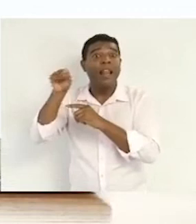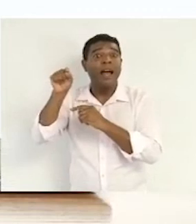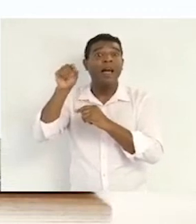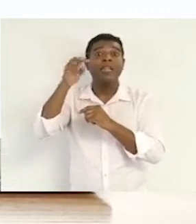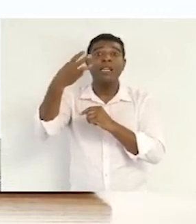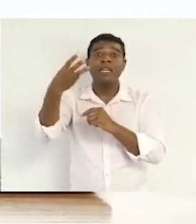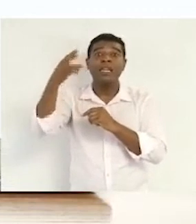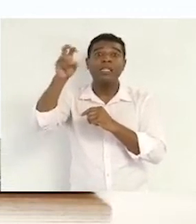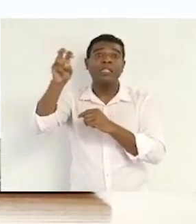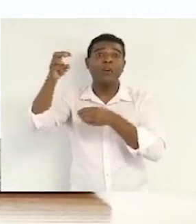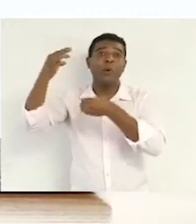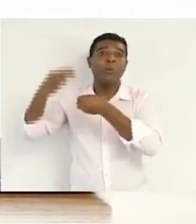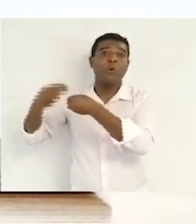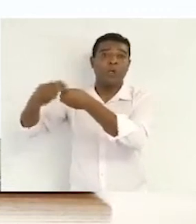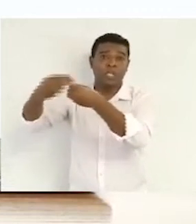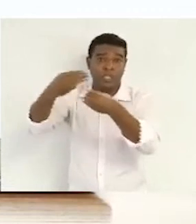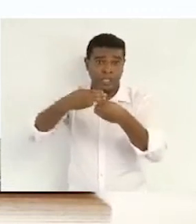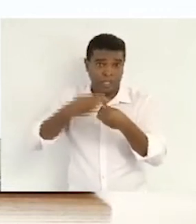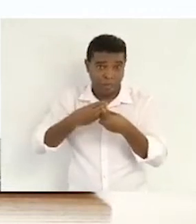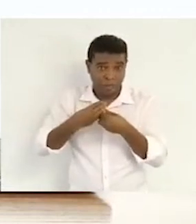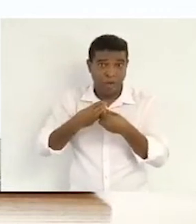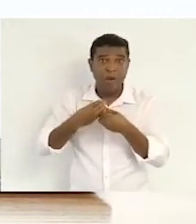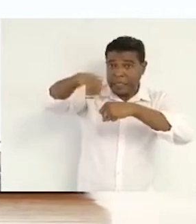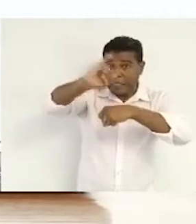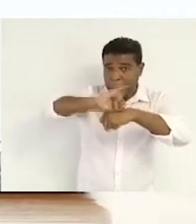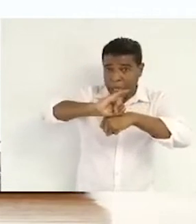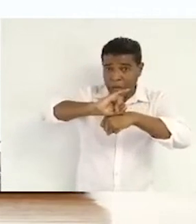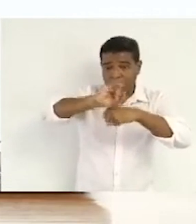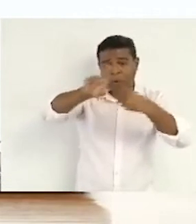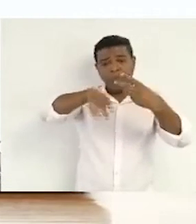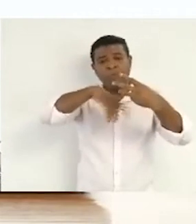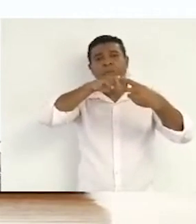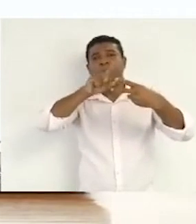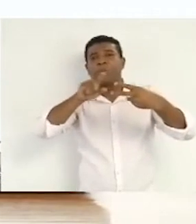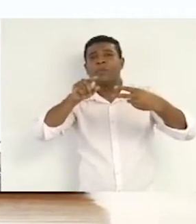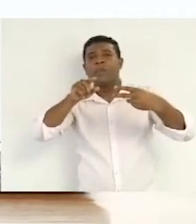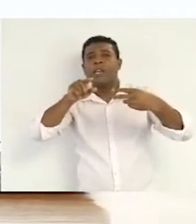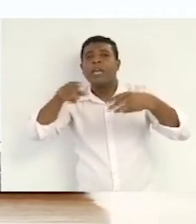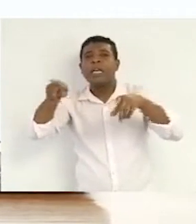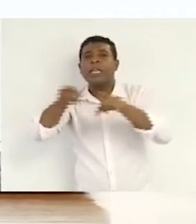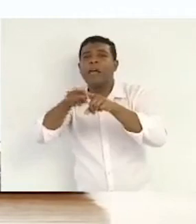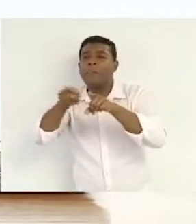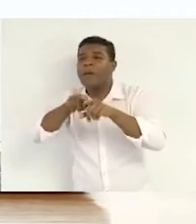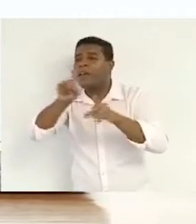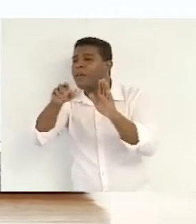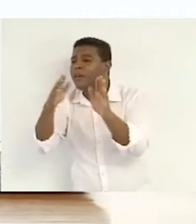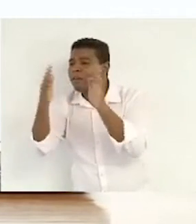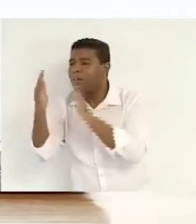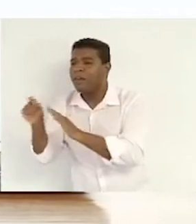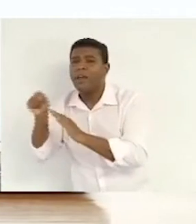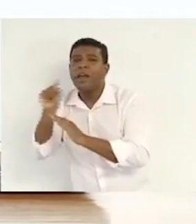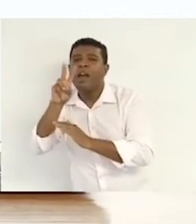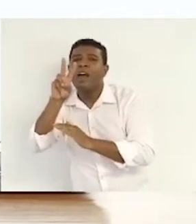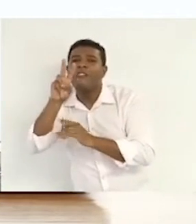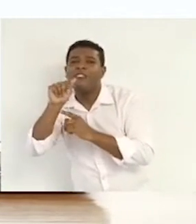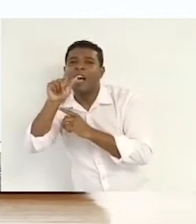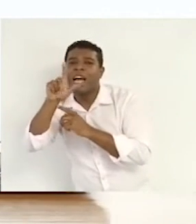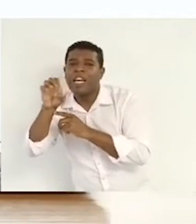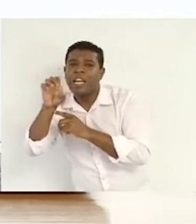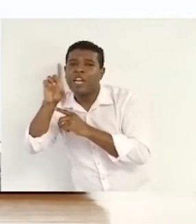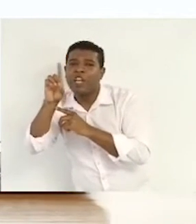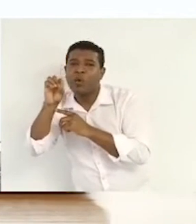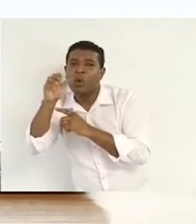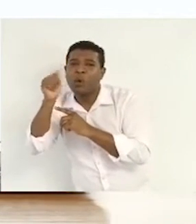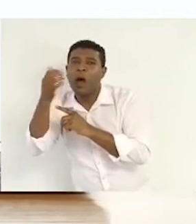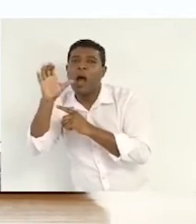mil pessoas e 18 municípios aderidos. Passam a poder abrir segmentos como autoescola, salão